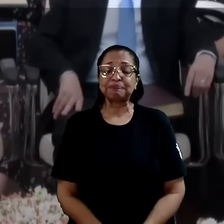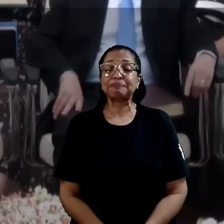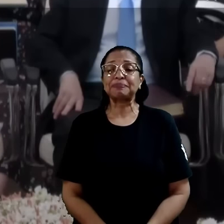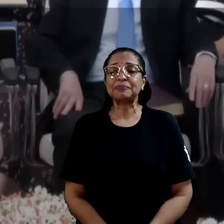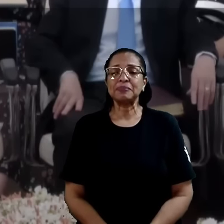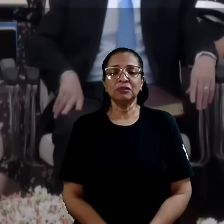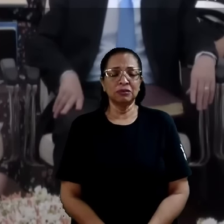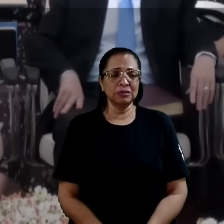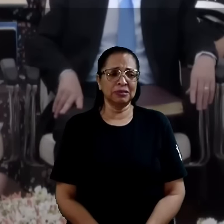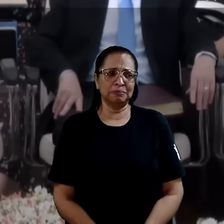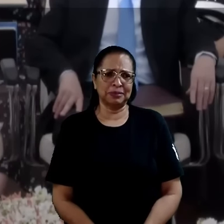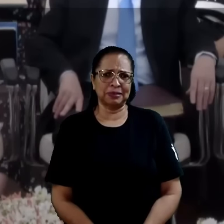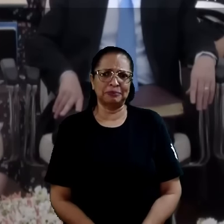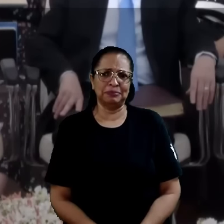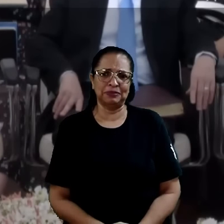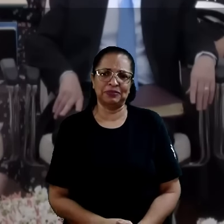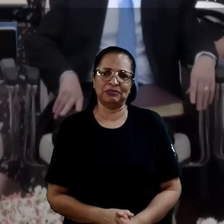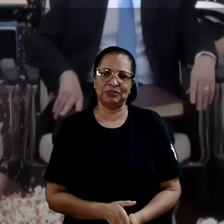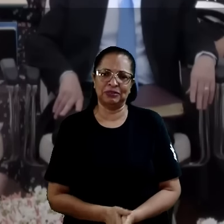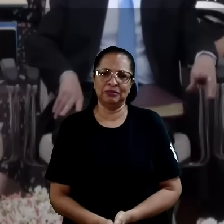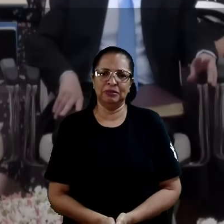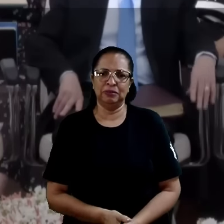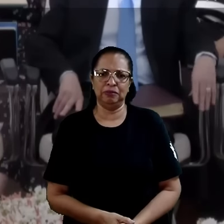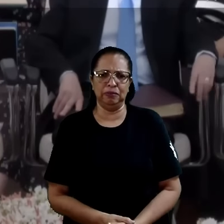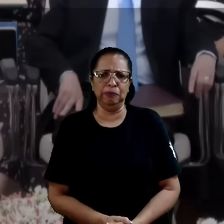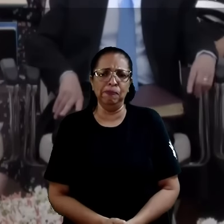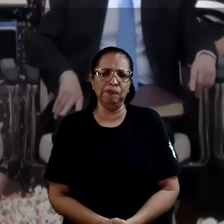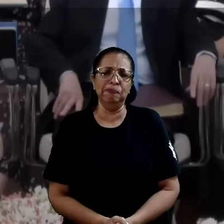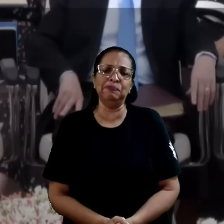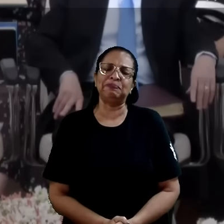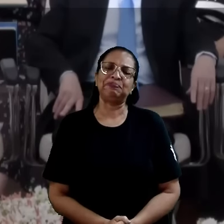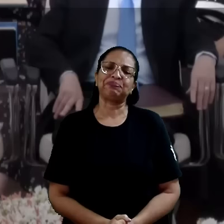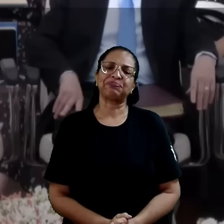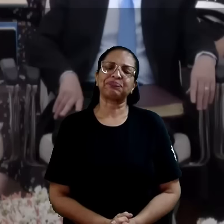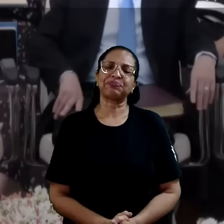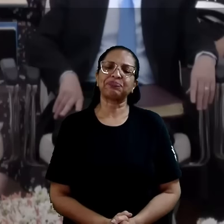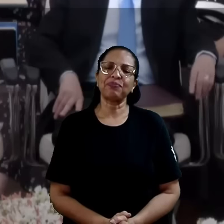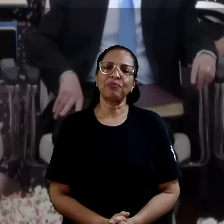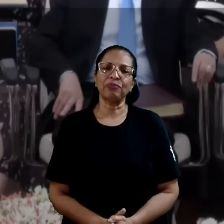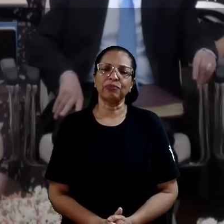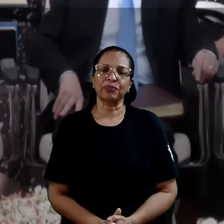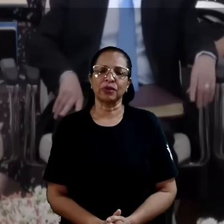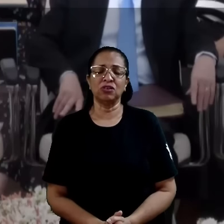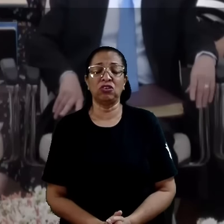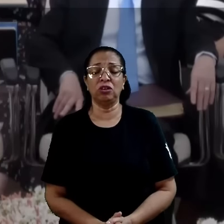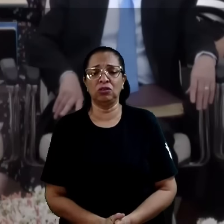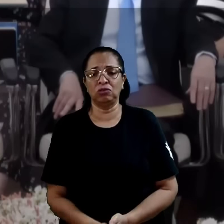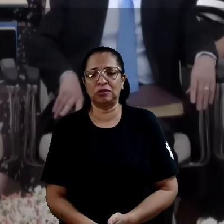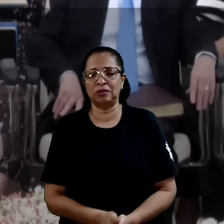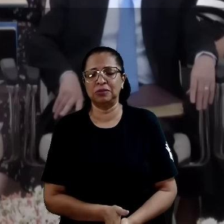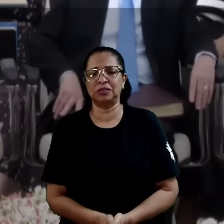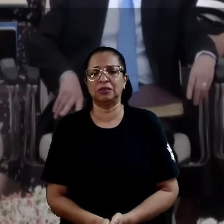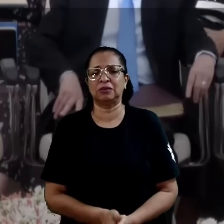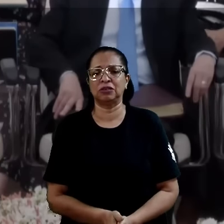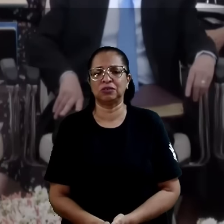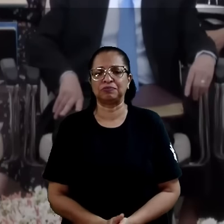senhora falei meu senhor Bíblia é para ler comoa